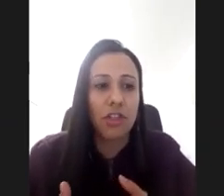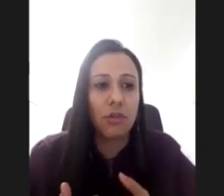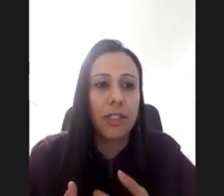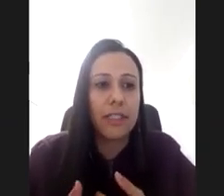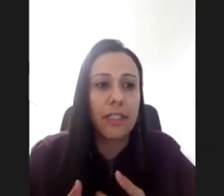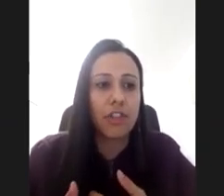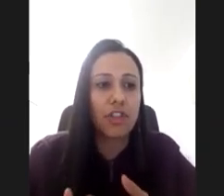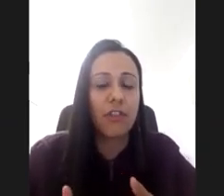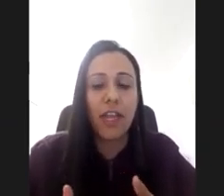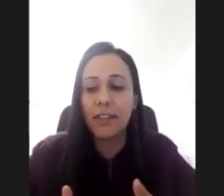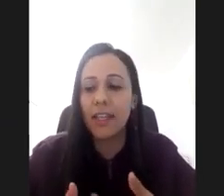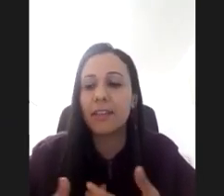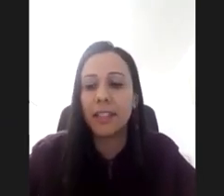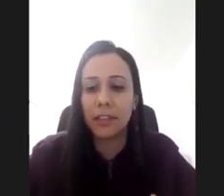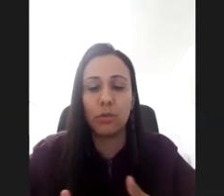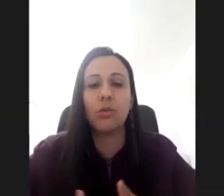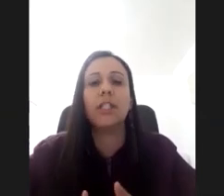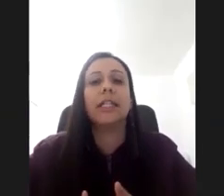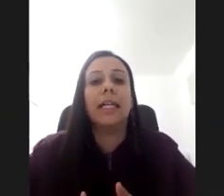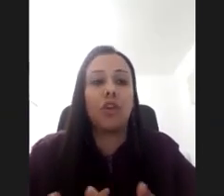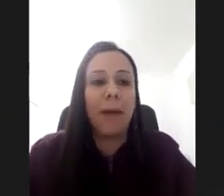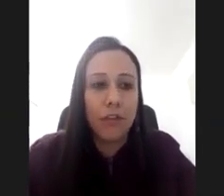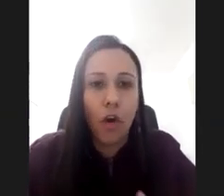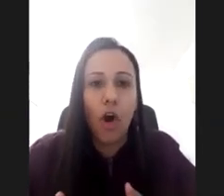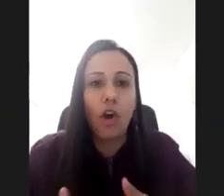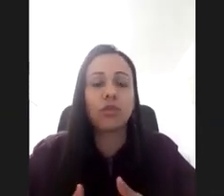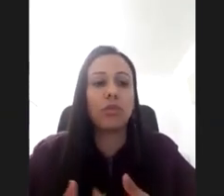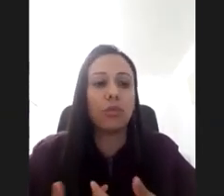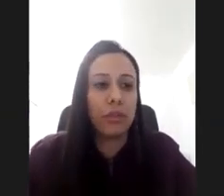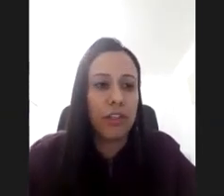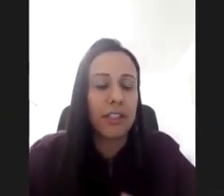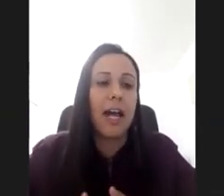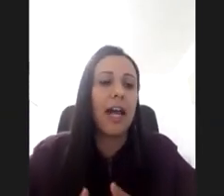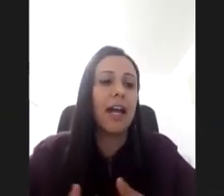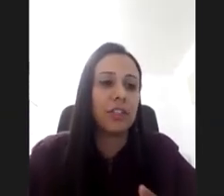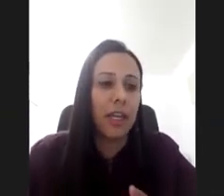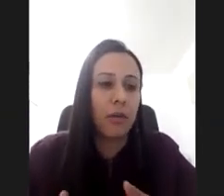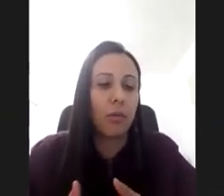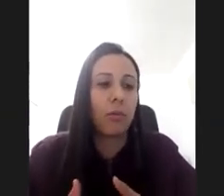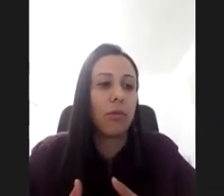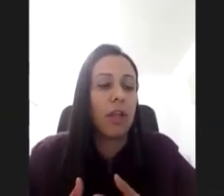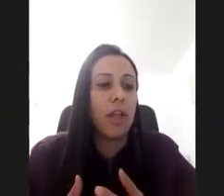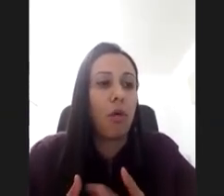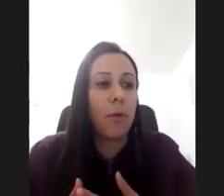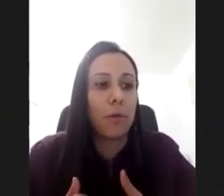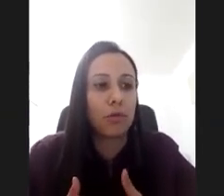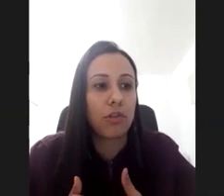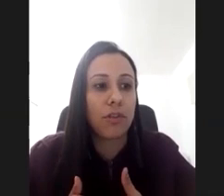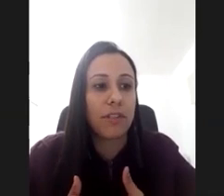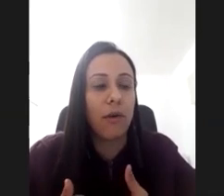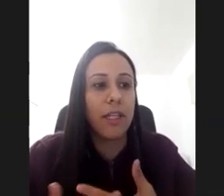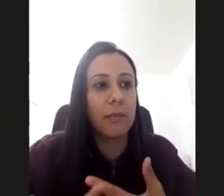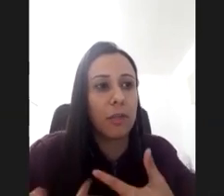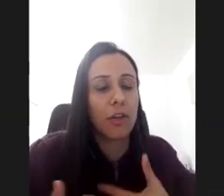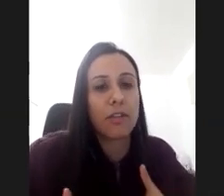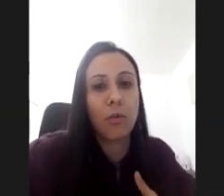nossa diretoria. Então, a gente vem aí tentando somar esforços com universidades, né, com o próprio controle